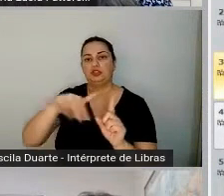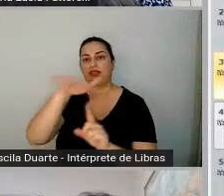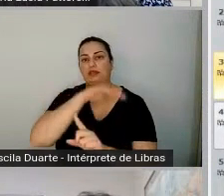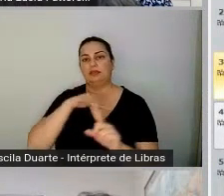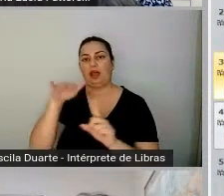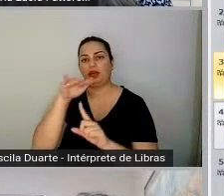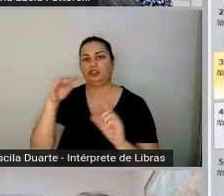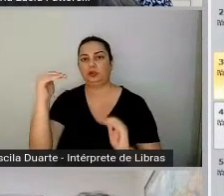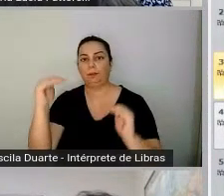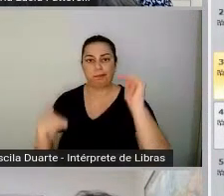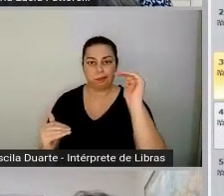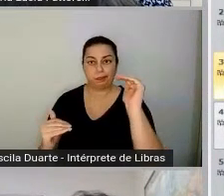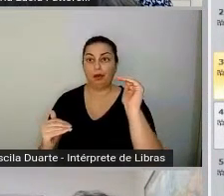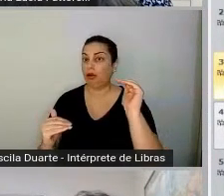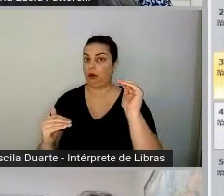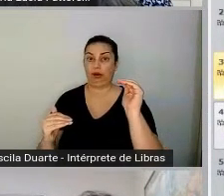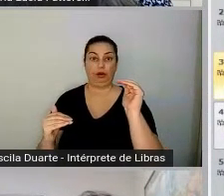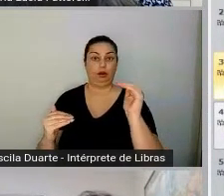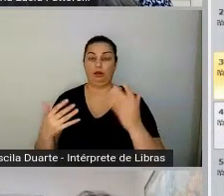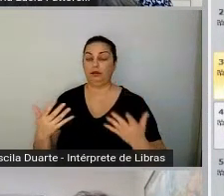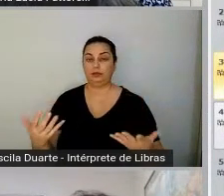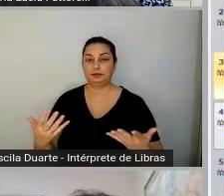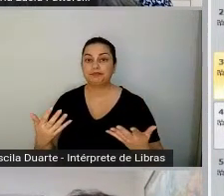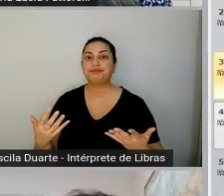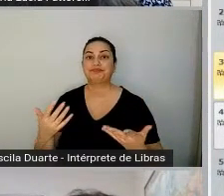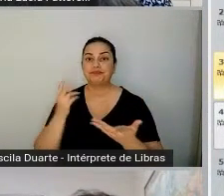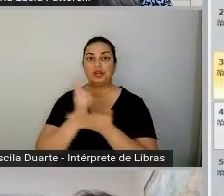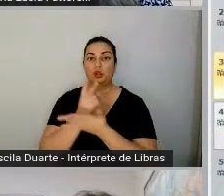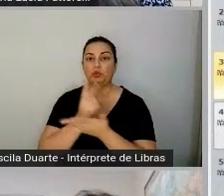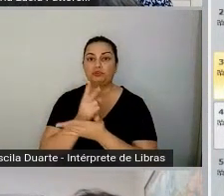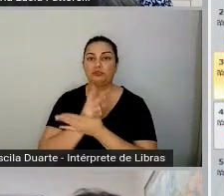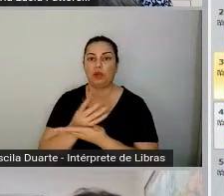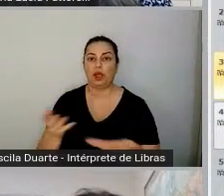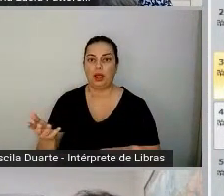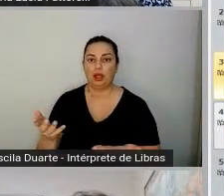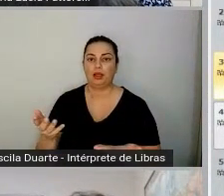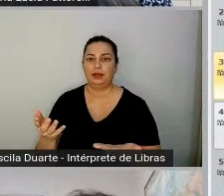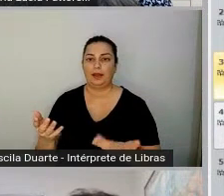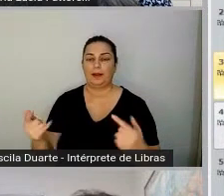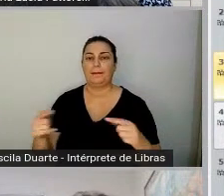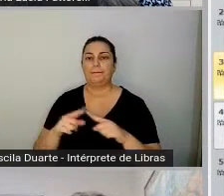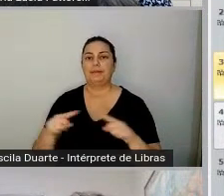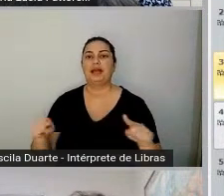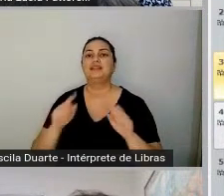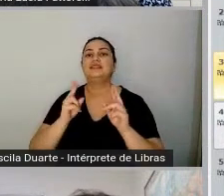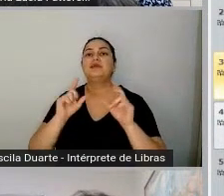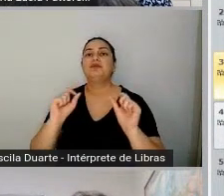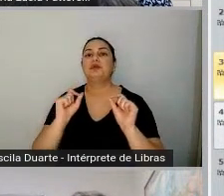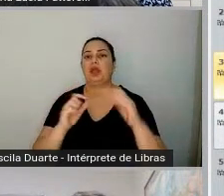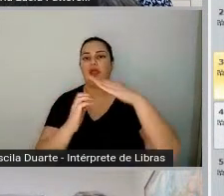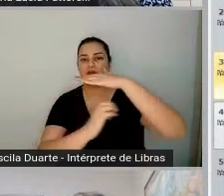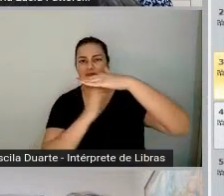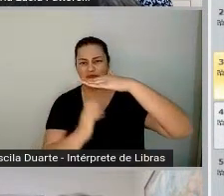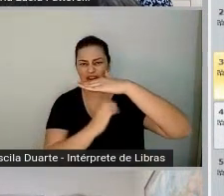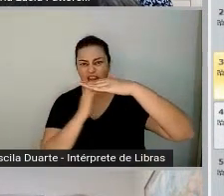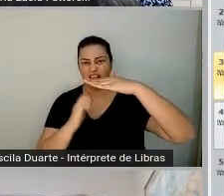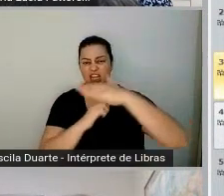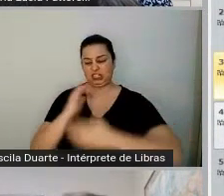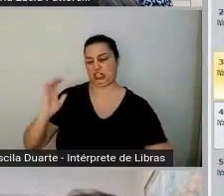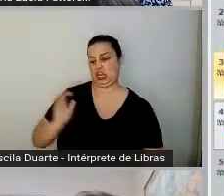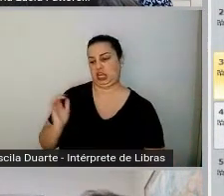mesma, né? O que é uma desoneração? Você isentar uma grande empresa, os ricos, os milionários de pagar imposto.